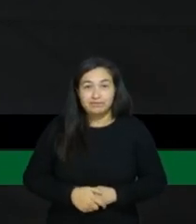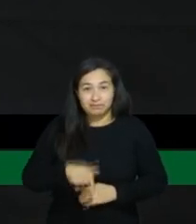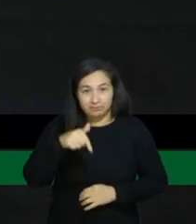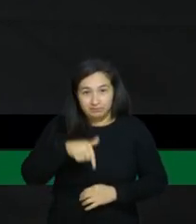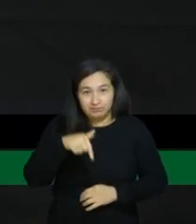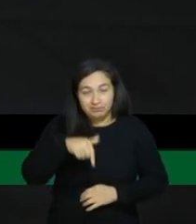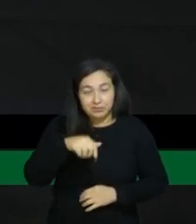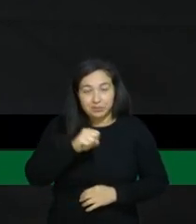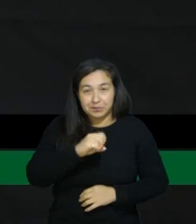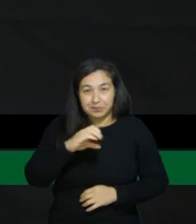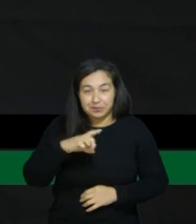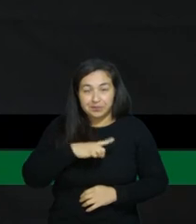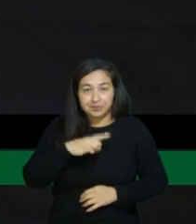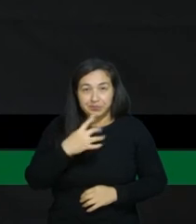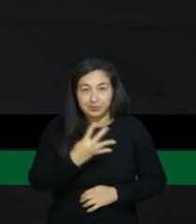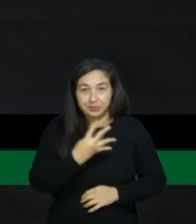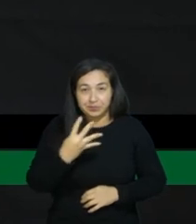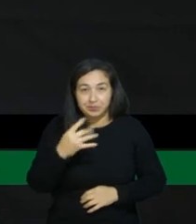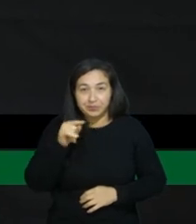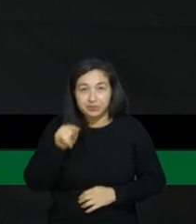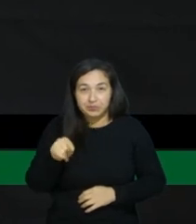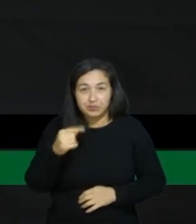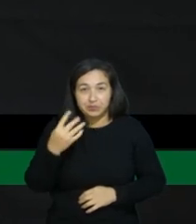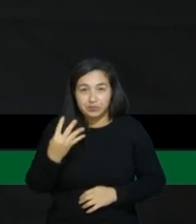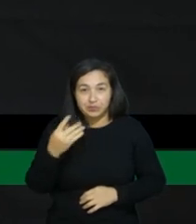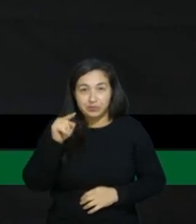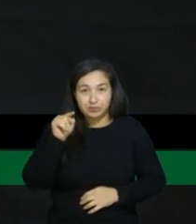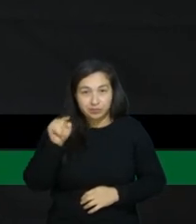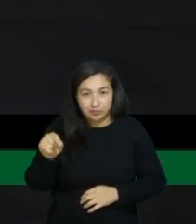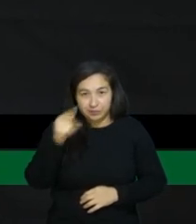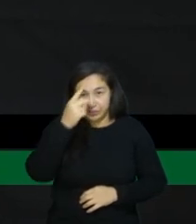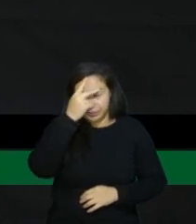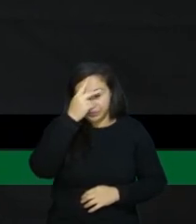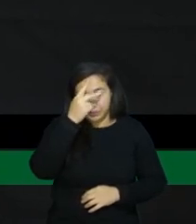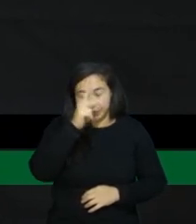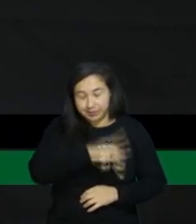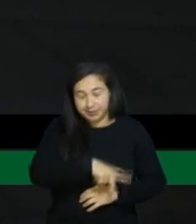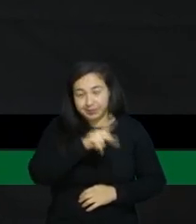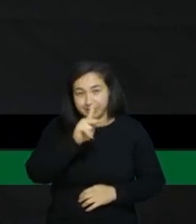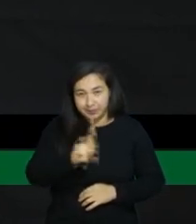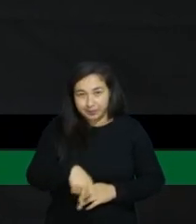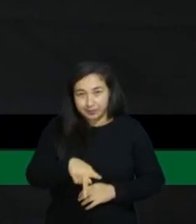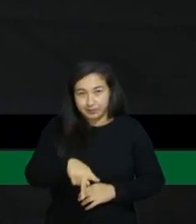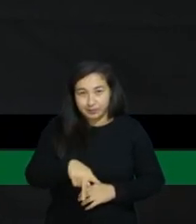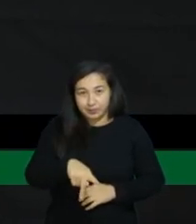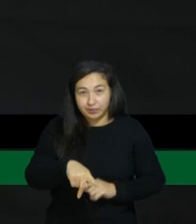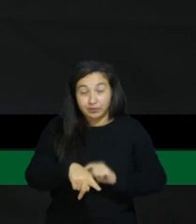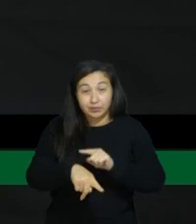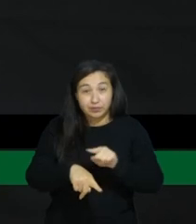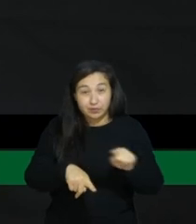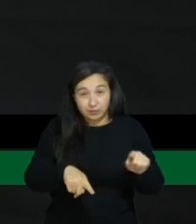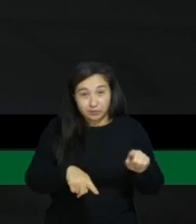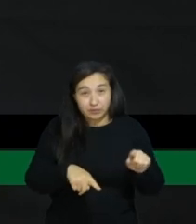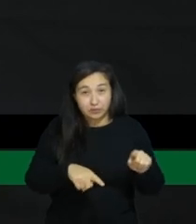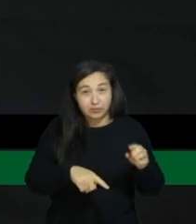Catarina 44,4 mil professores, sendo que destes